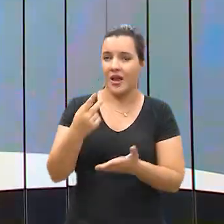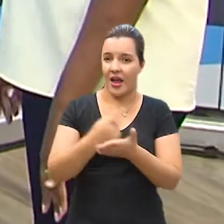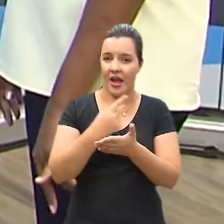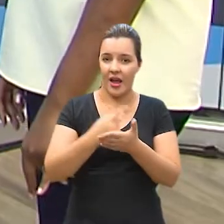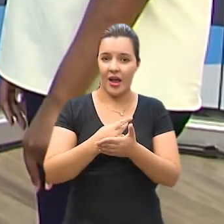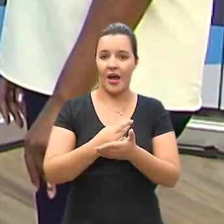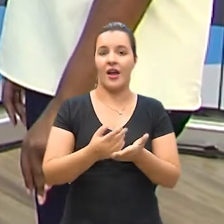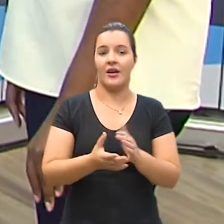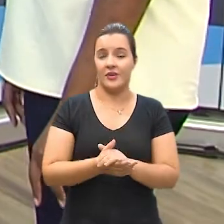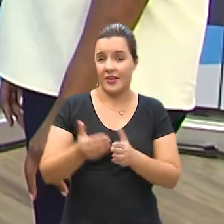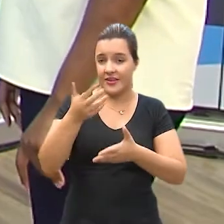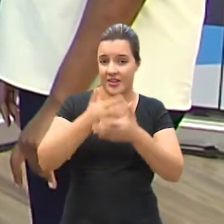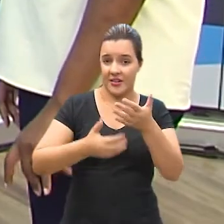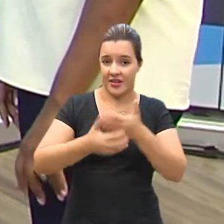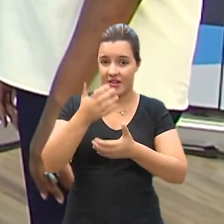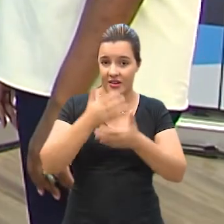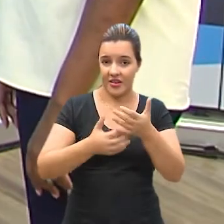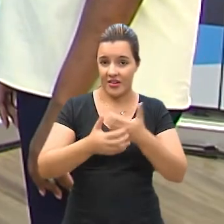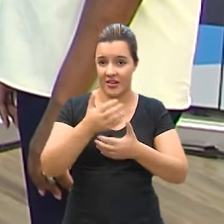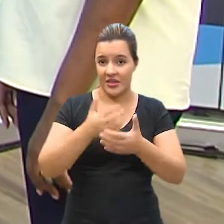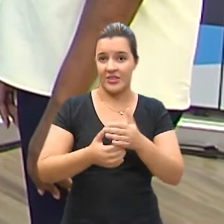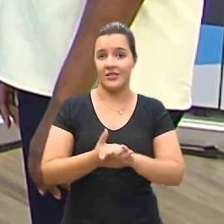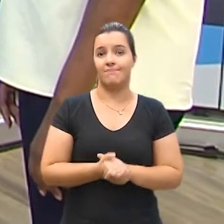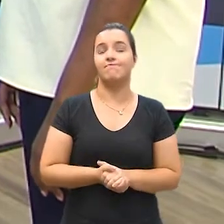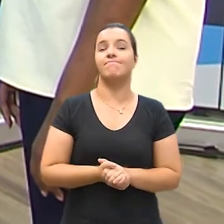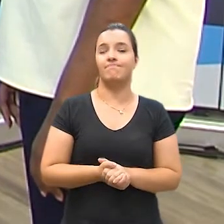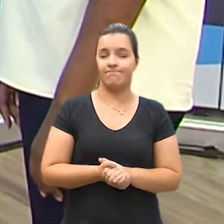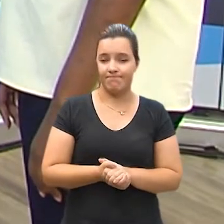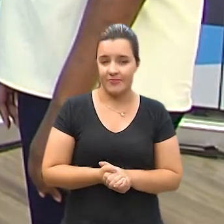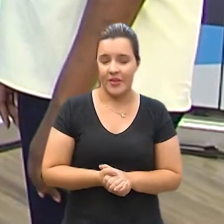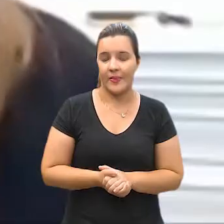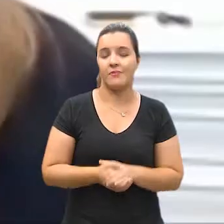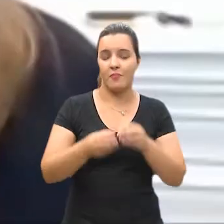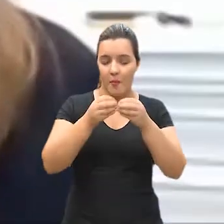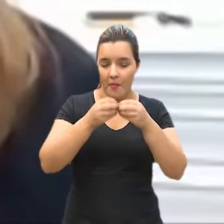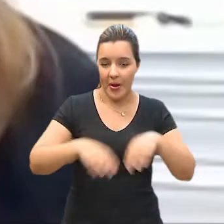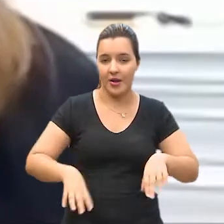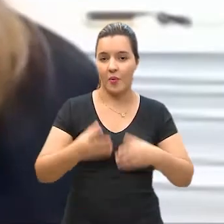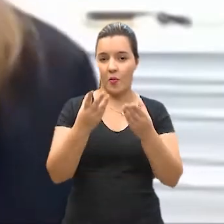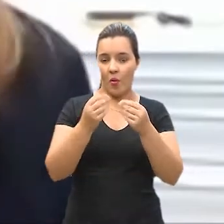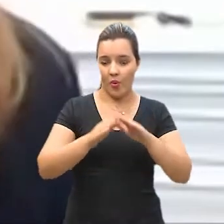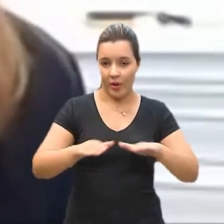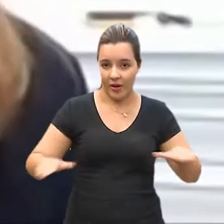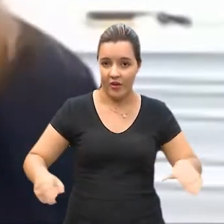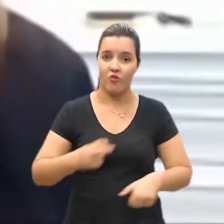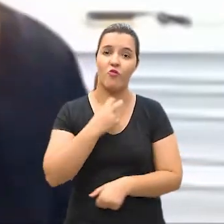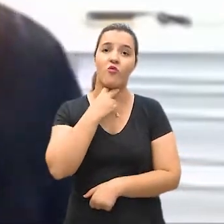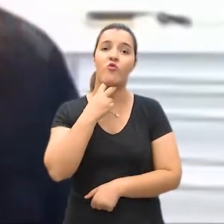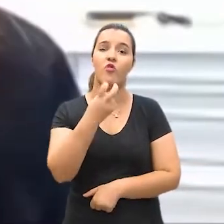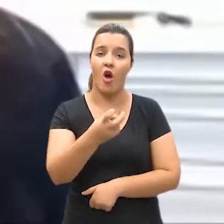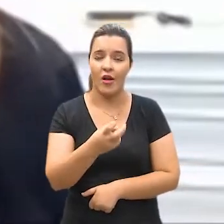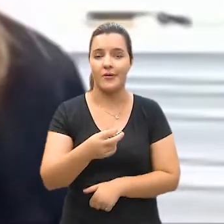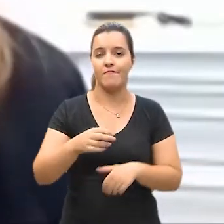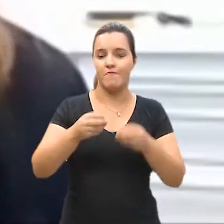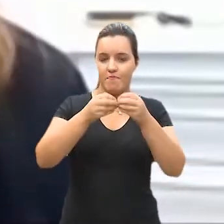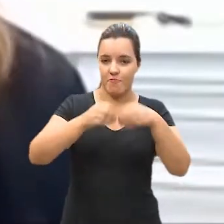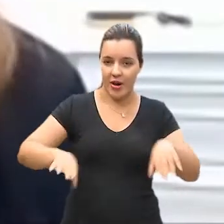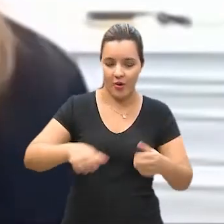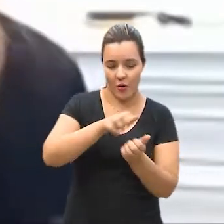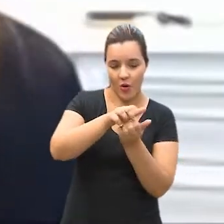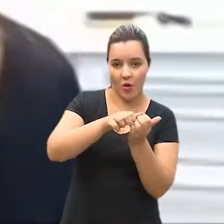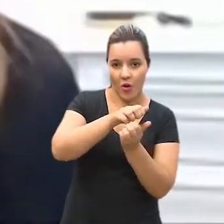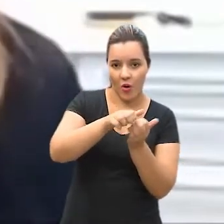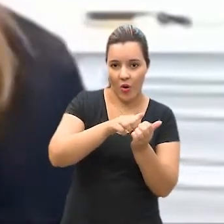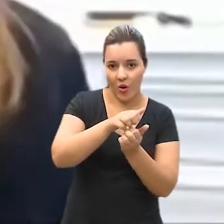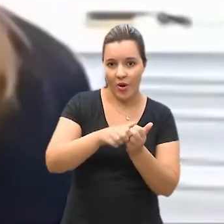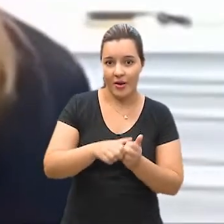né? Isso, fica um arco. E isso daí prejudica muito na fonação, na mastigação, né? Com